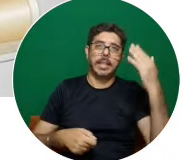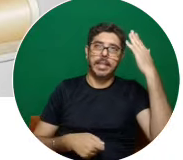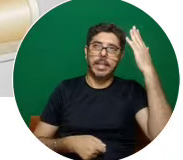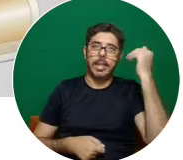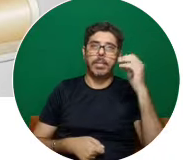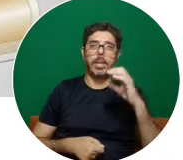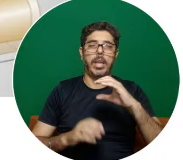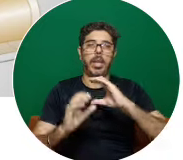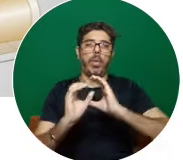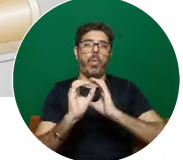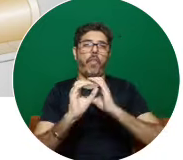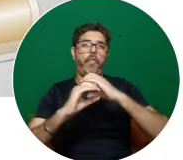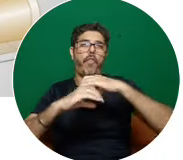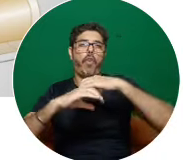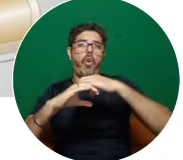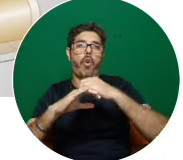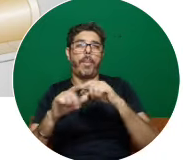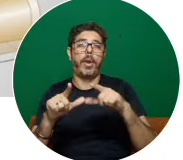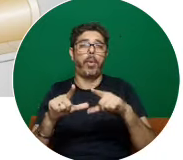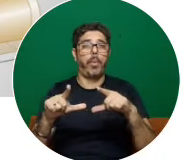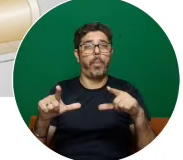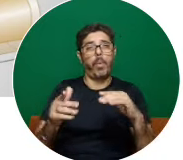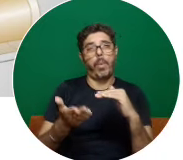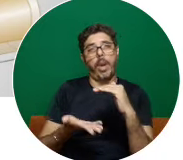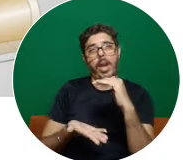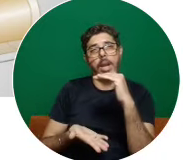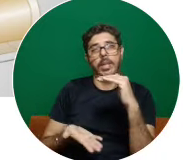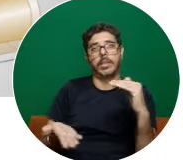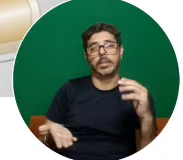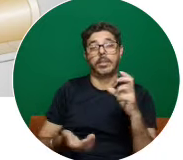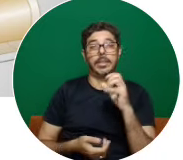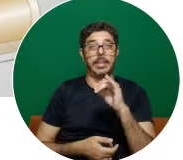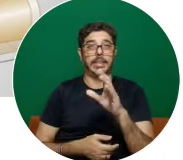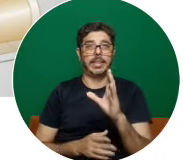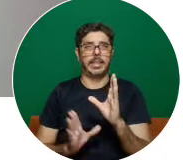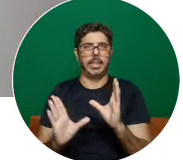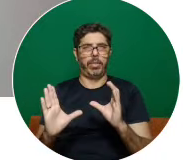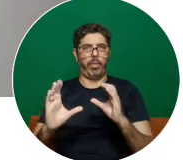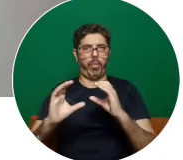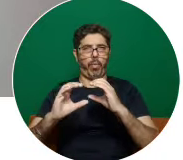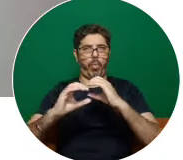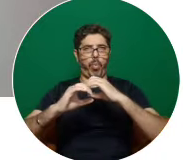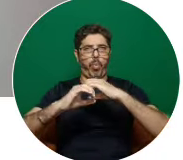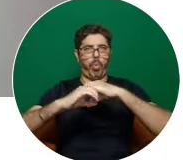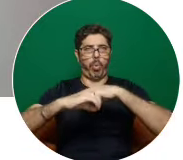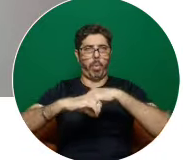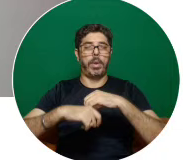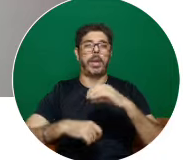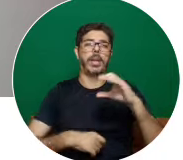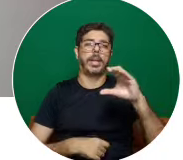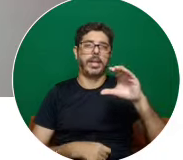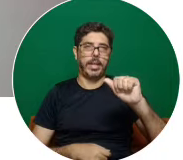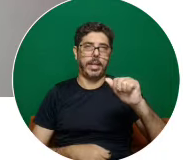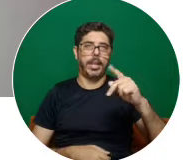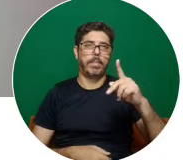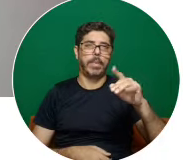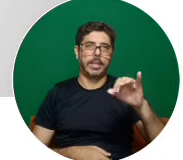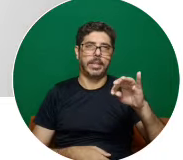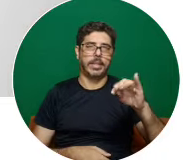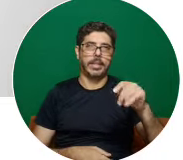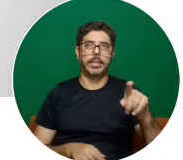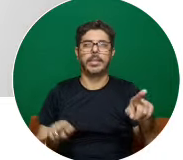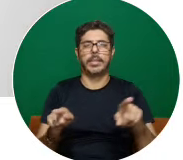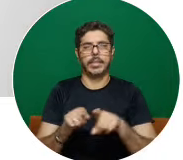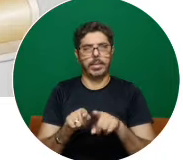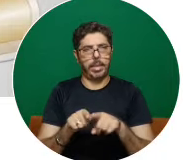eletrodos que constituem o capacitor. Se as formas do eletrodo forem mais complexas, a expressão para a capacitância também será.